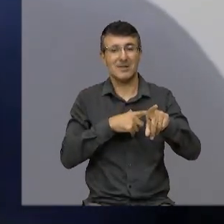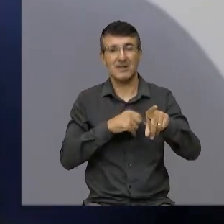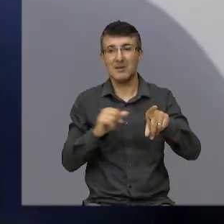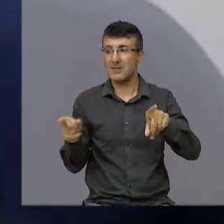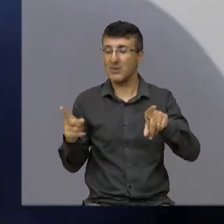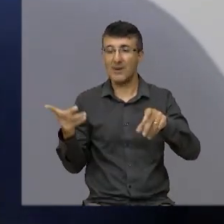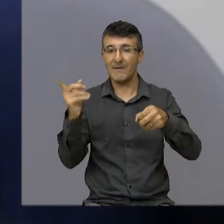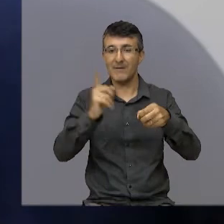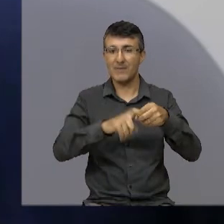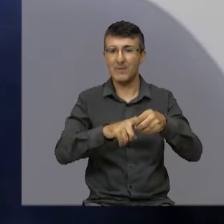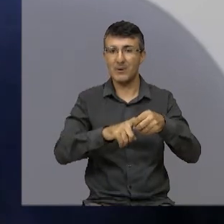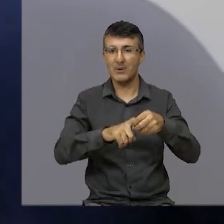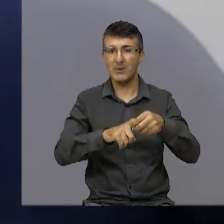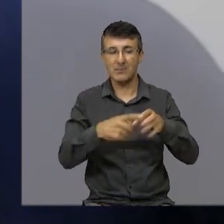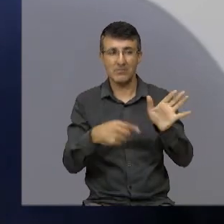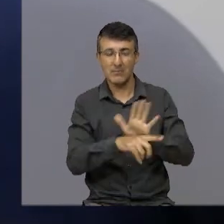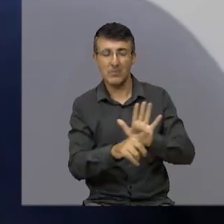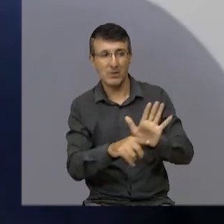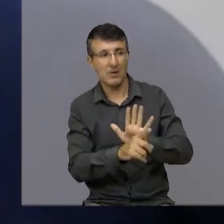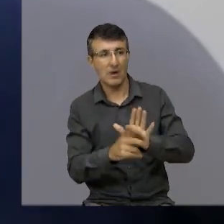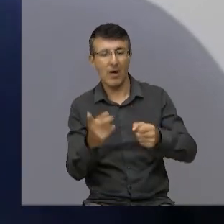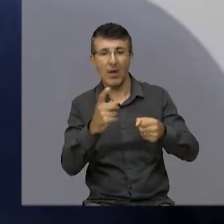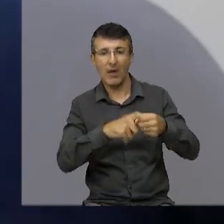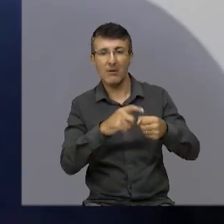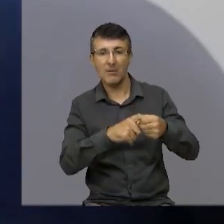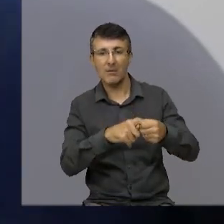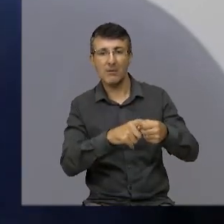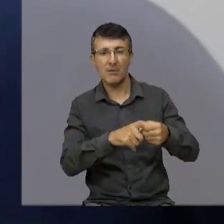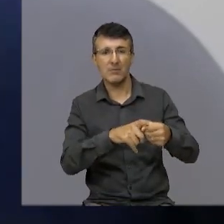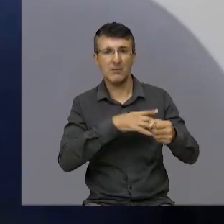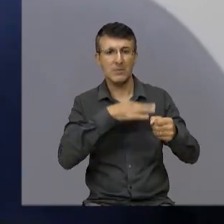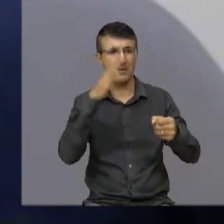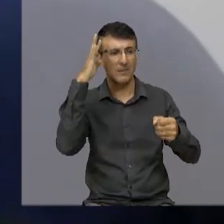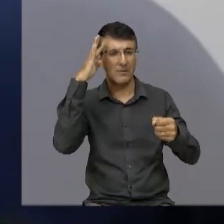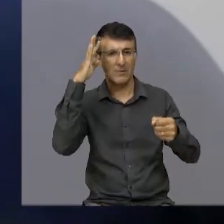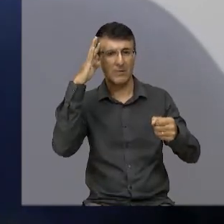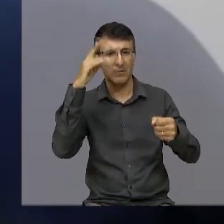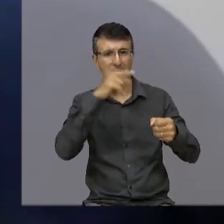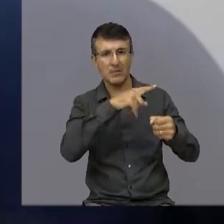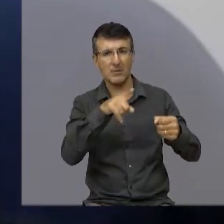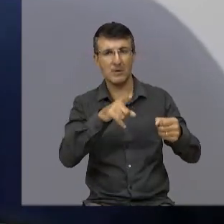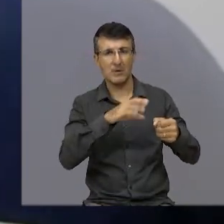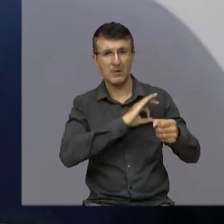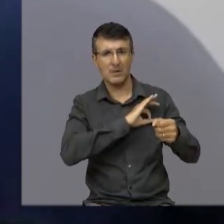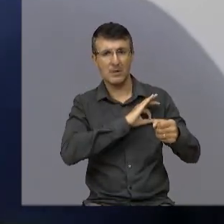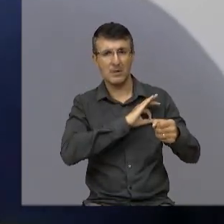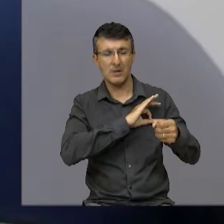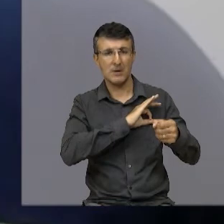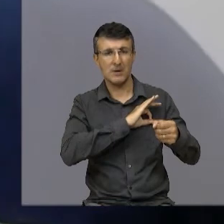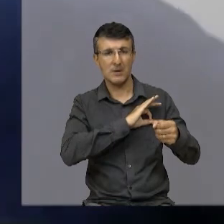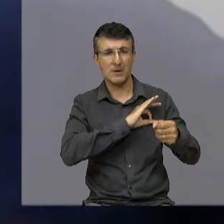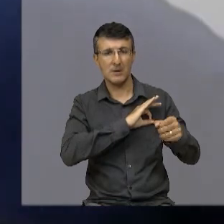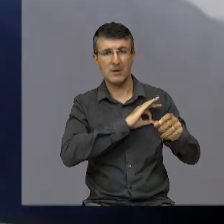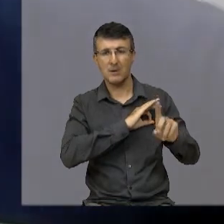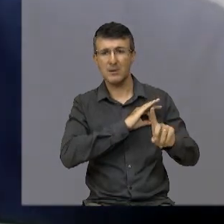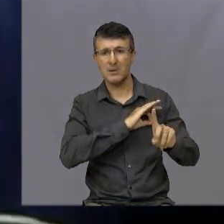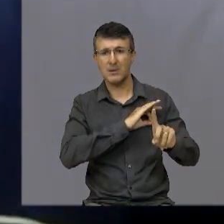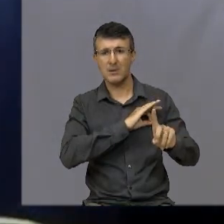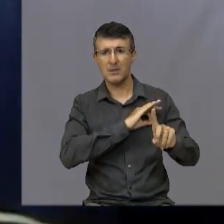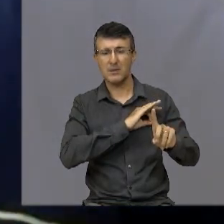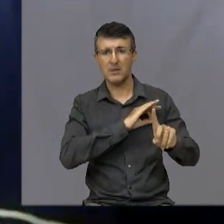depois também, né? Ela tem que ir para a delegacia da mulher depois. Apesar Não, dela não fazer o BO,